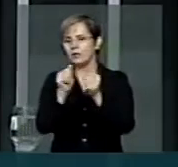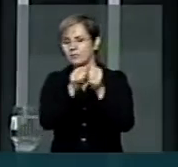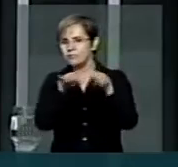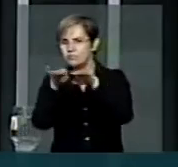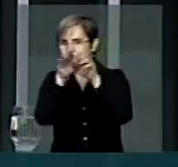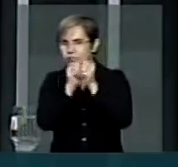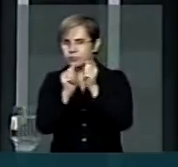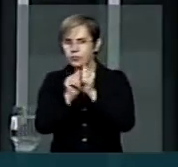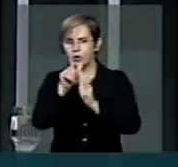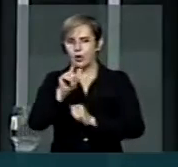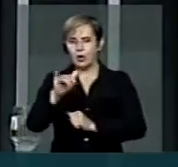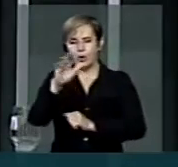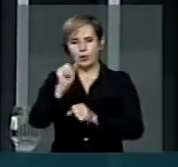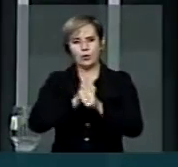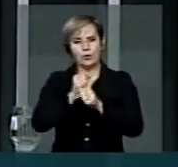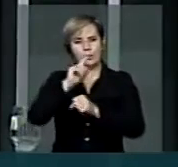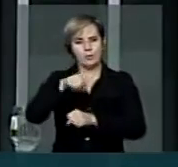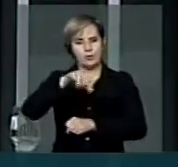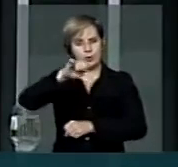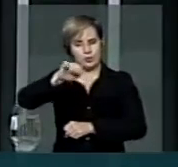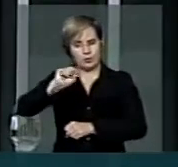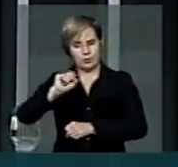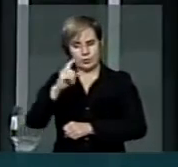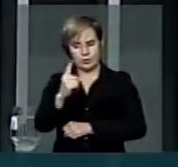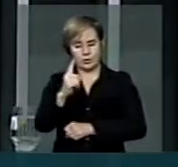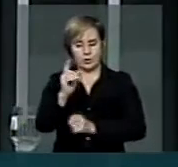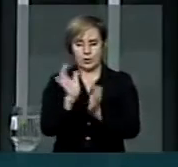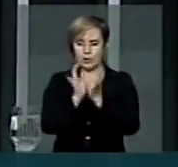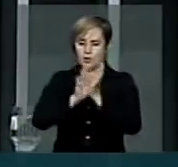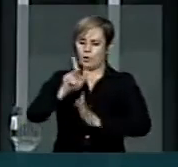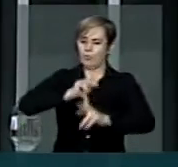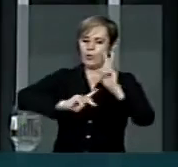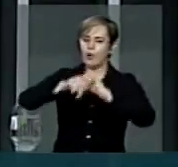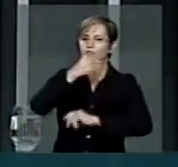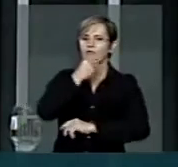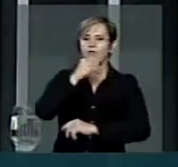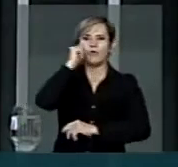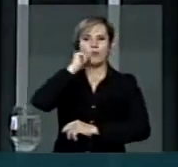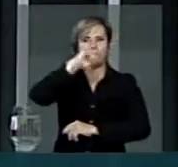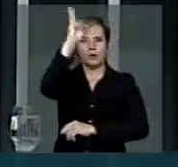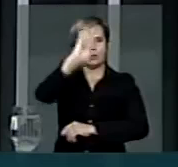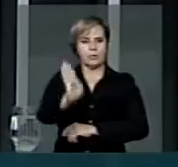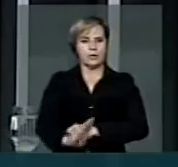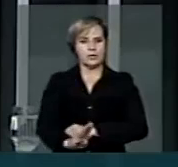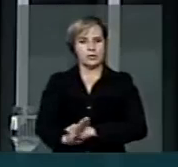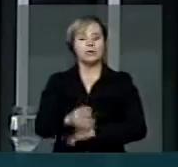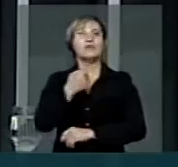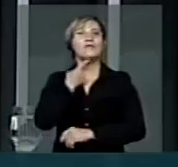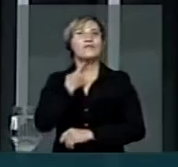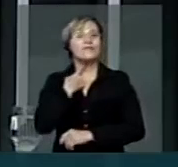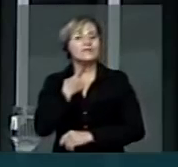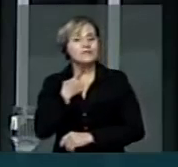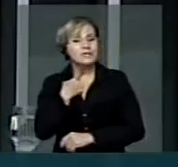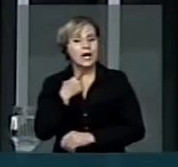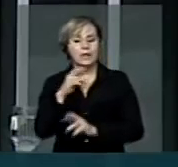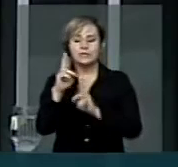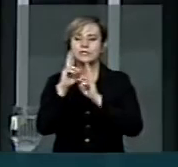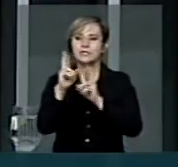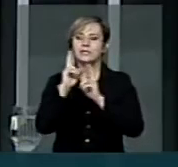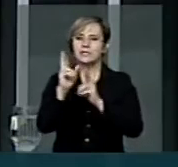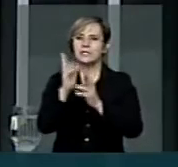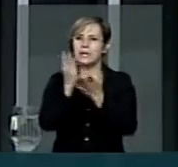em 1981. Brasileiros e brasileiras que desejam o fim